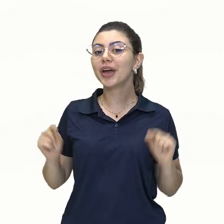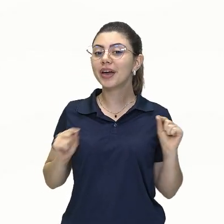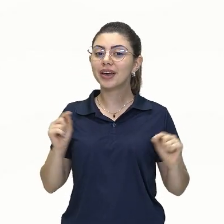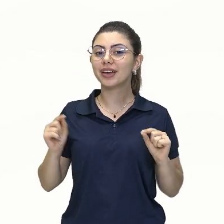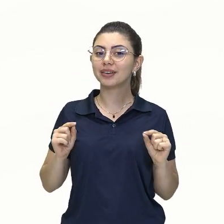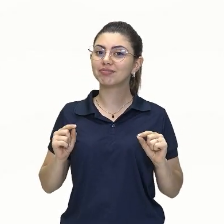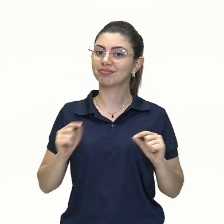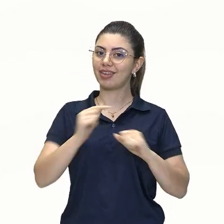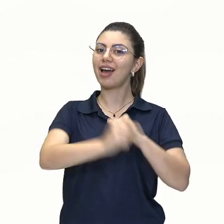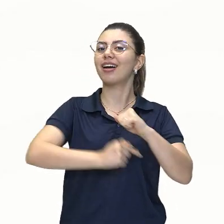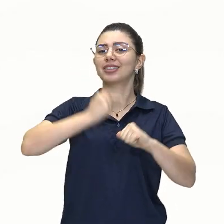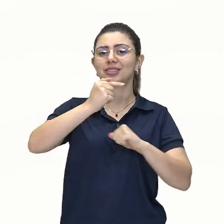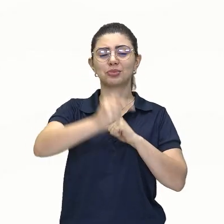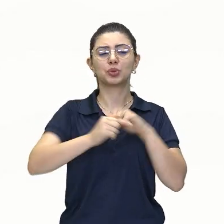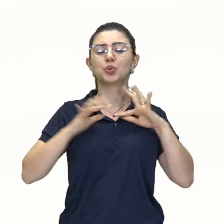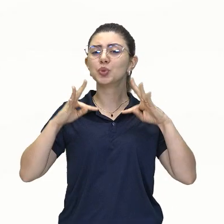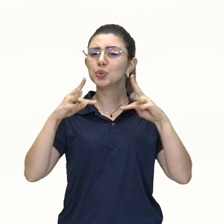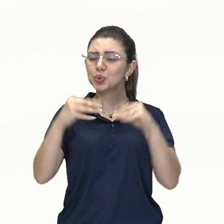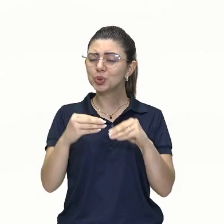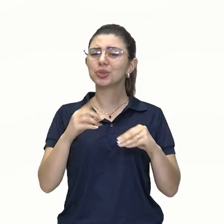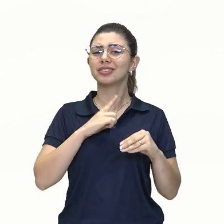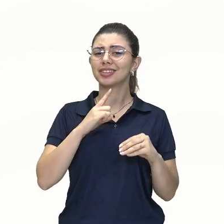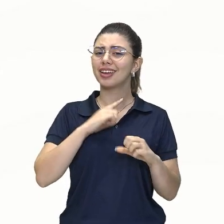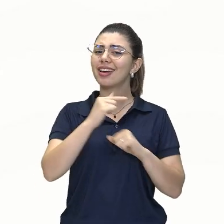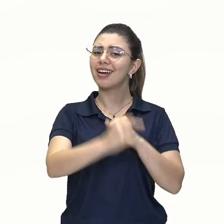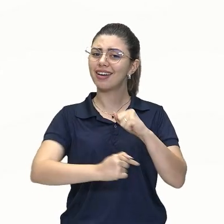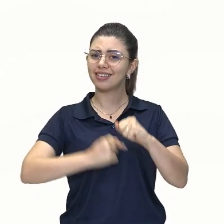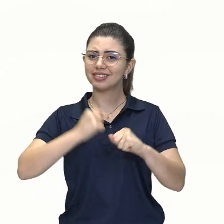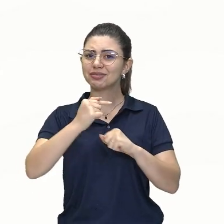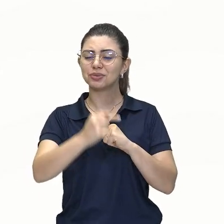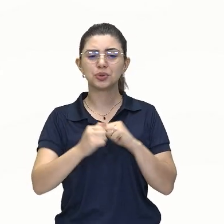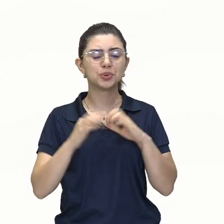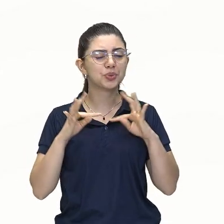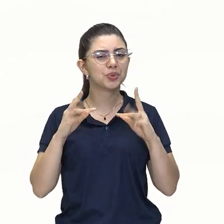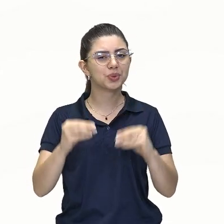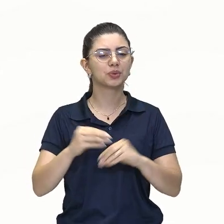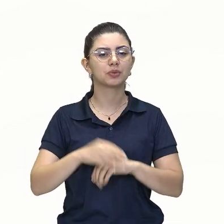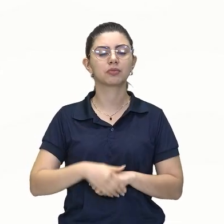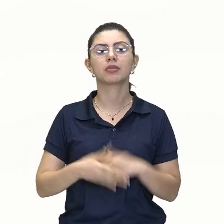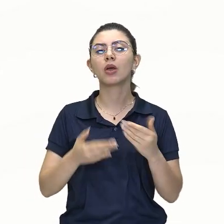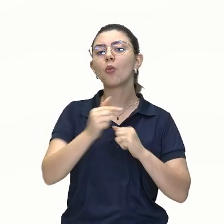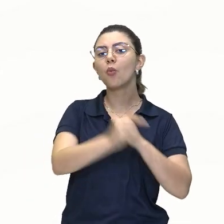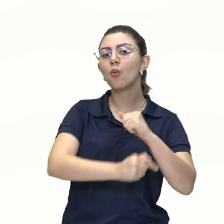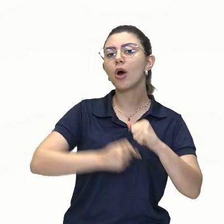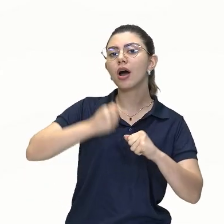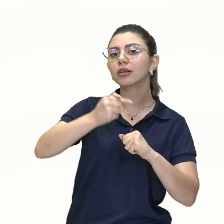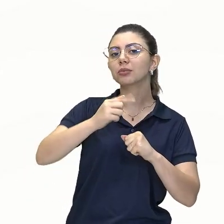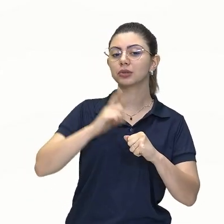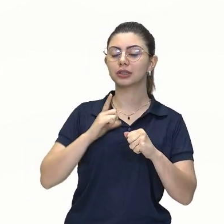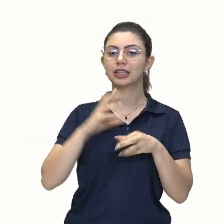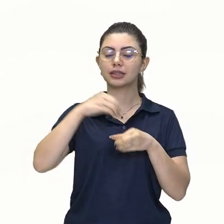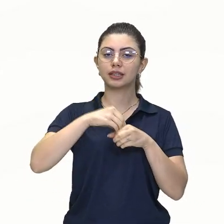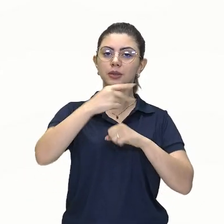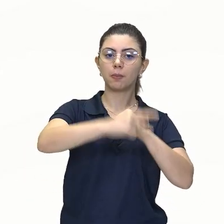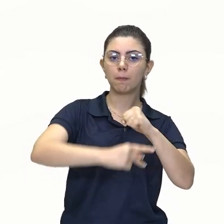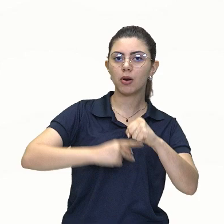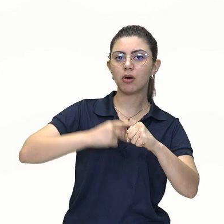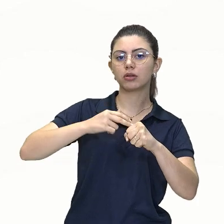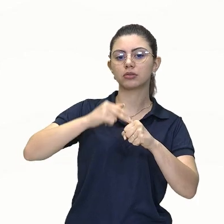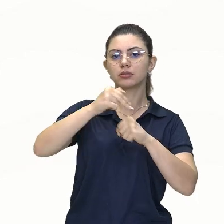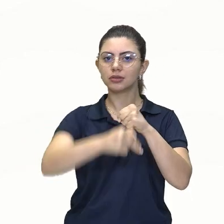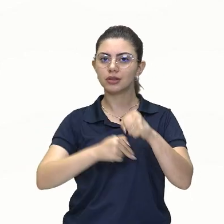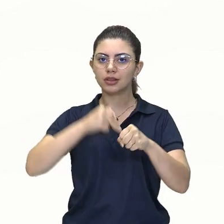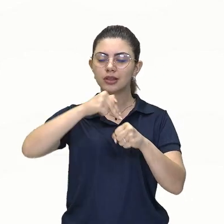átomos. E os átomos, por sua vez, são constituídos de prótons, nêutrons e elétrons. Vejam então que eu